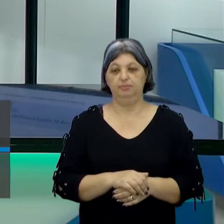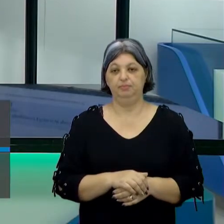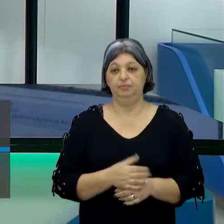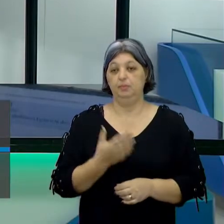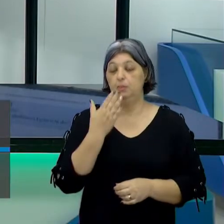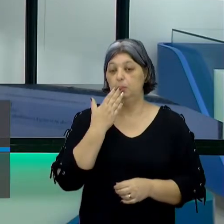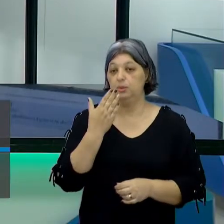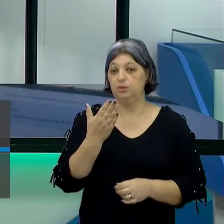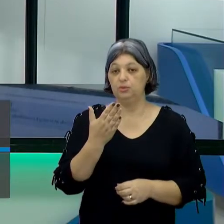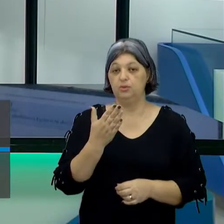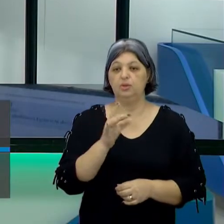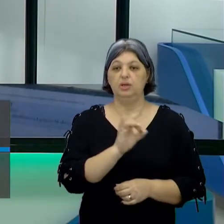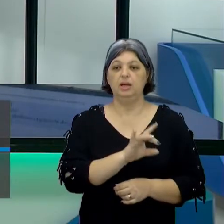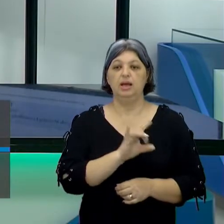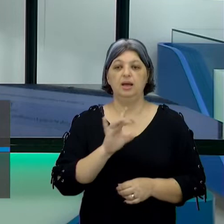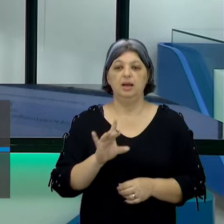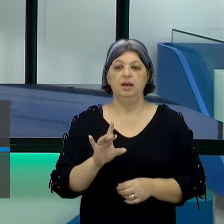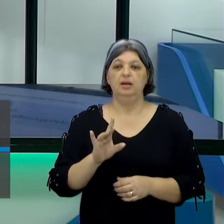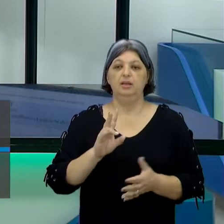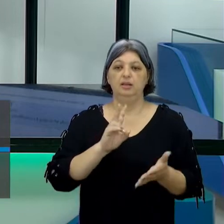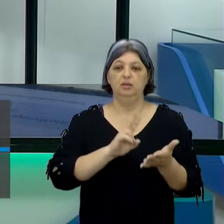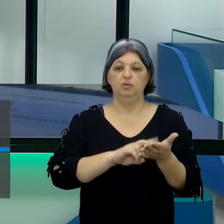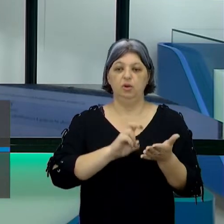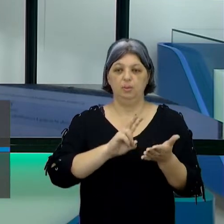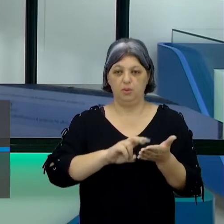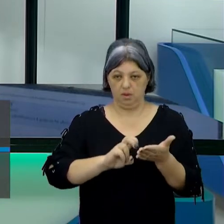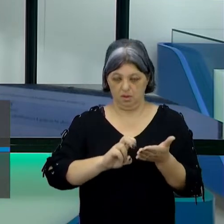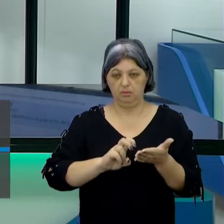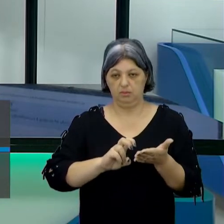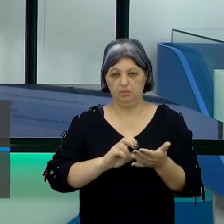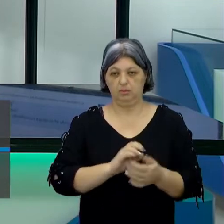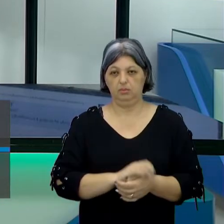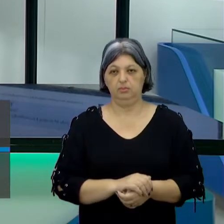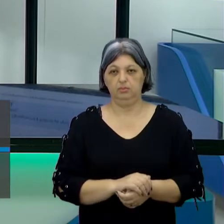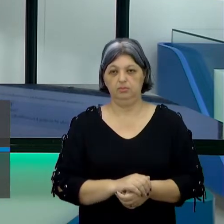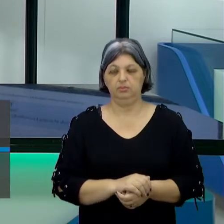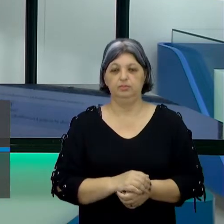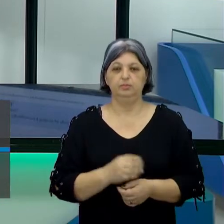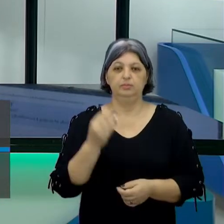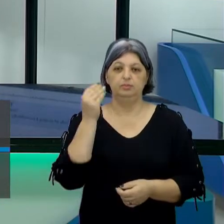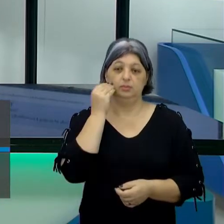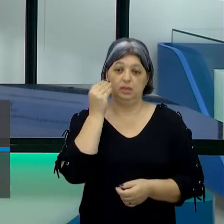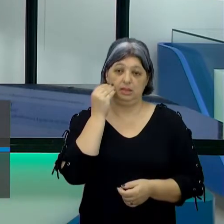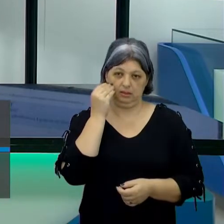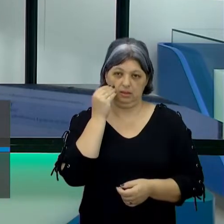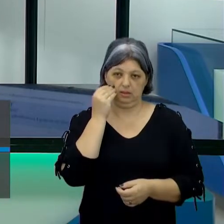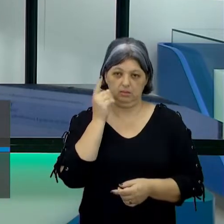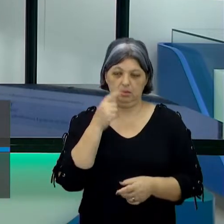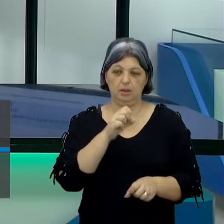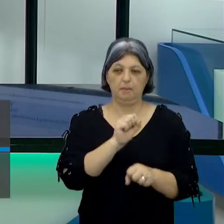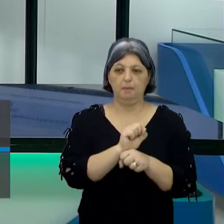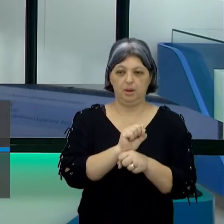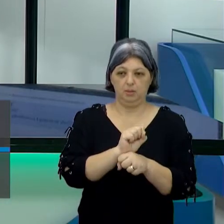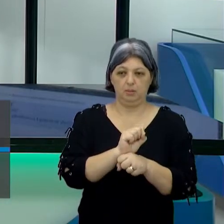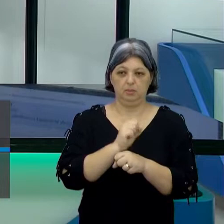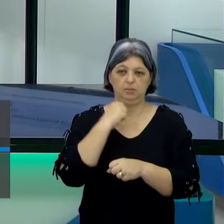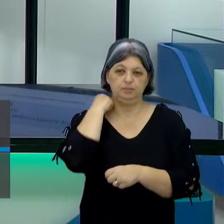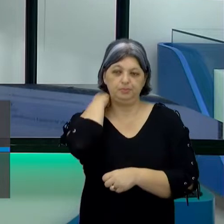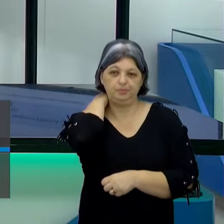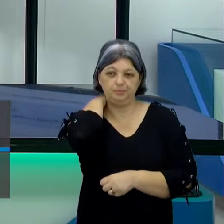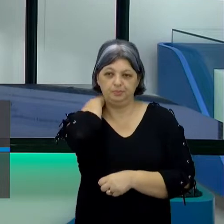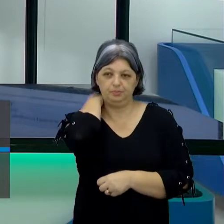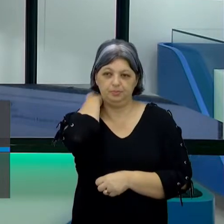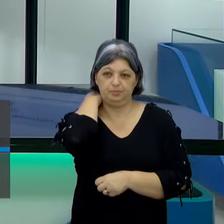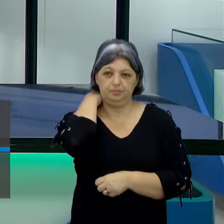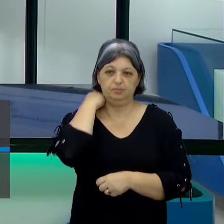a cada vocabulário que eu passasse para eles tentassem fazer na sala, pausassem e tentassem descobrir